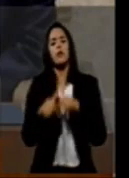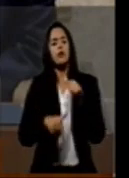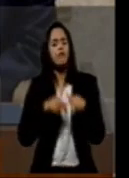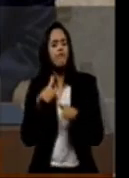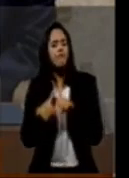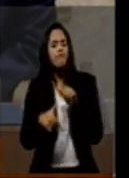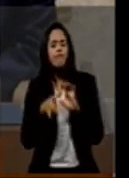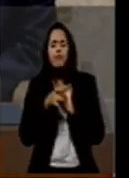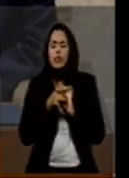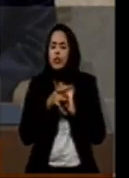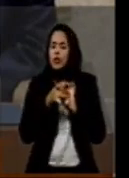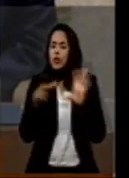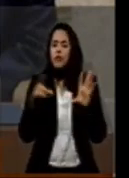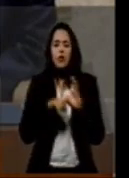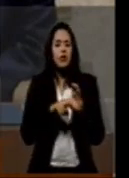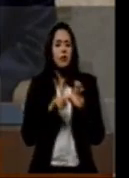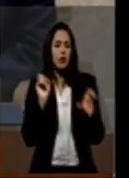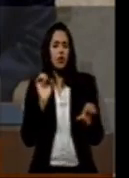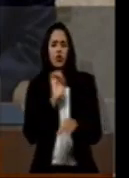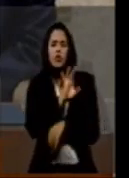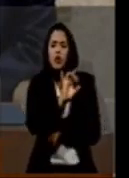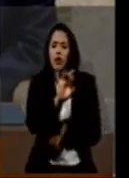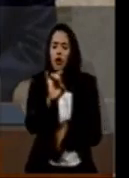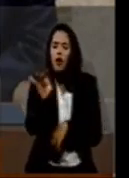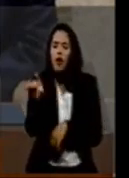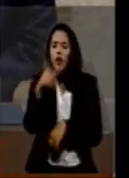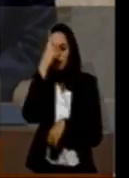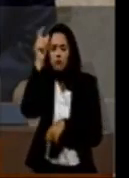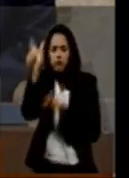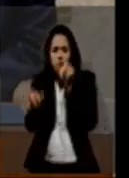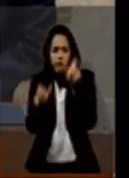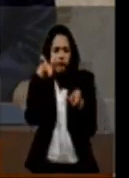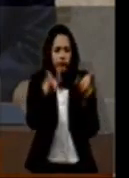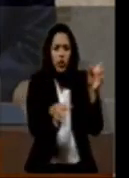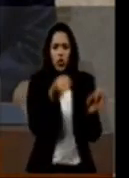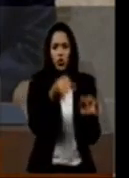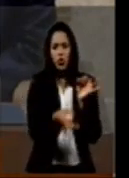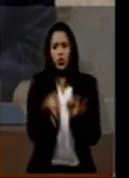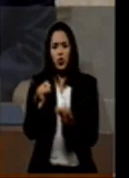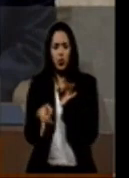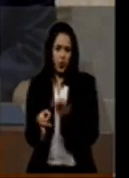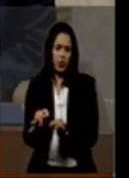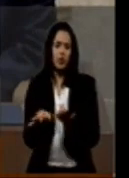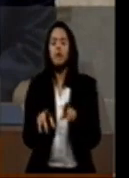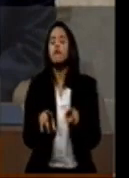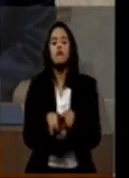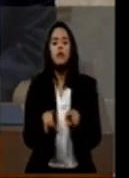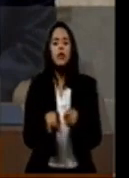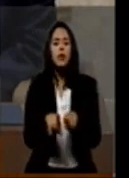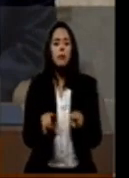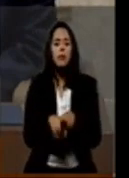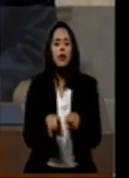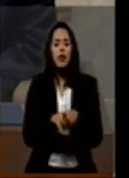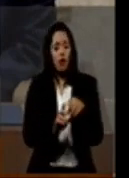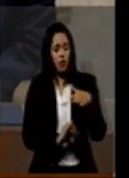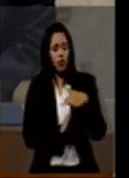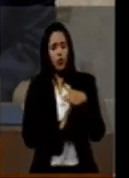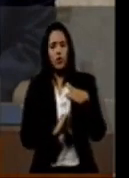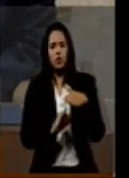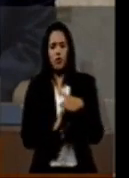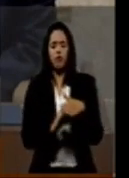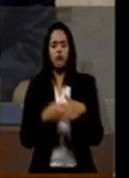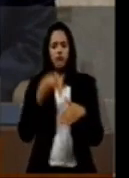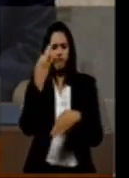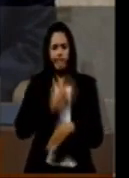livre independente de cada um dos magistrados ea imprensa e dignidade da instituição